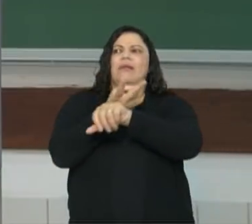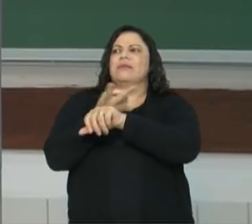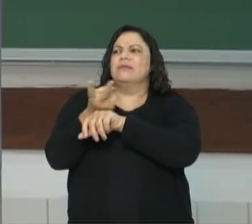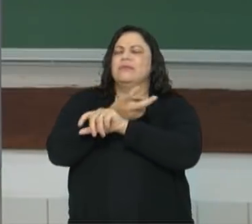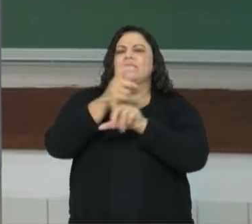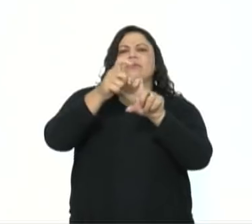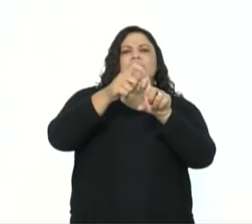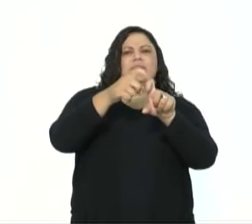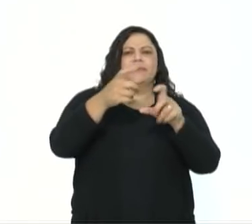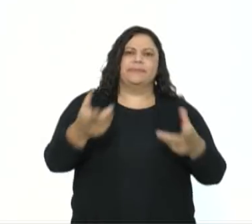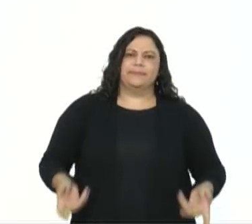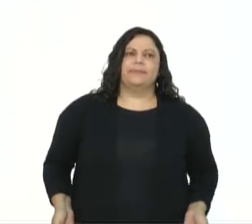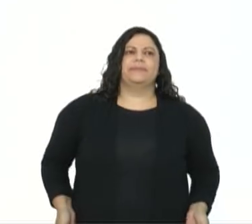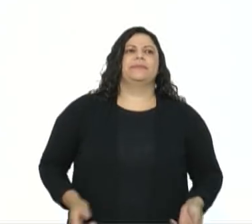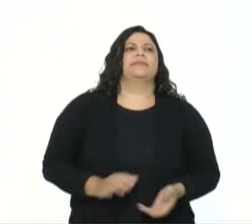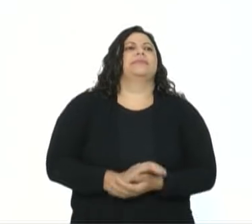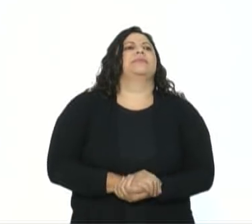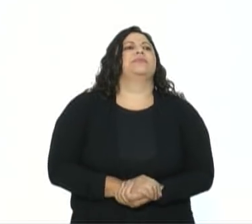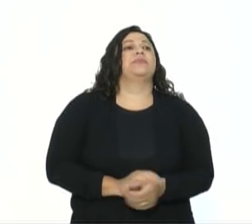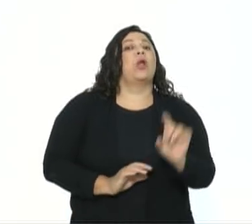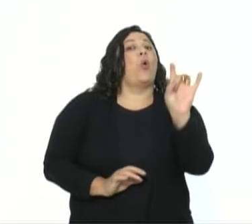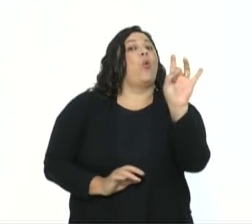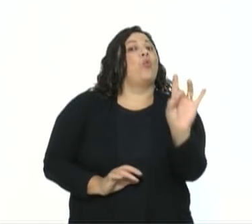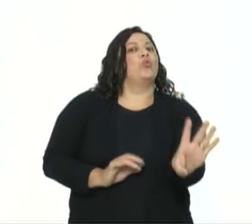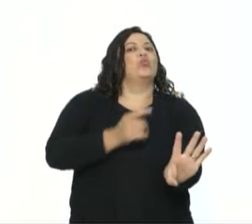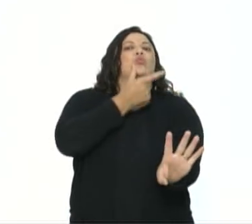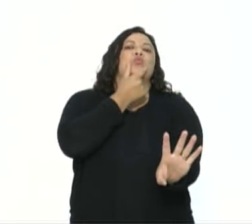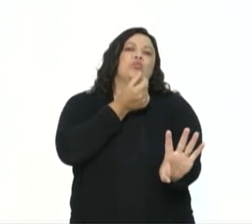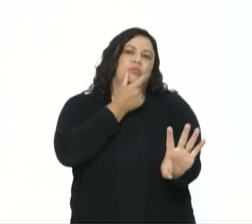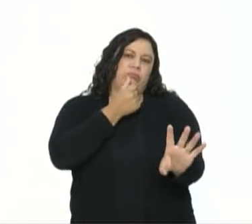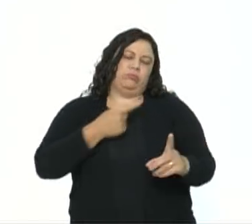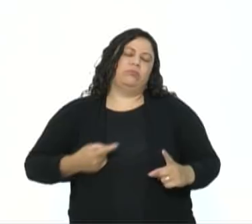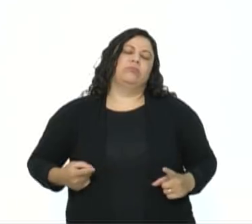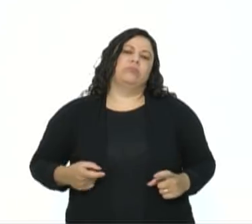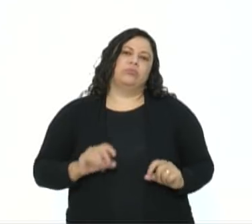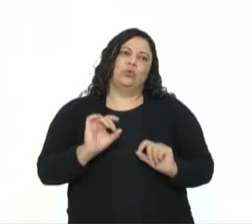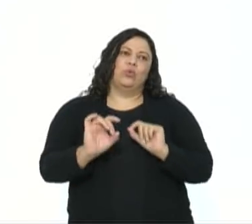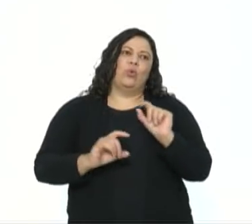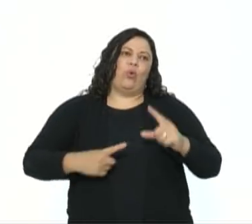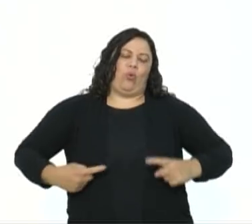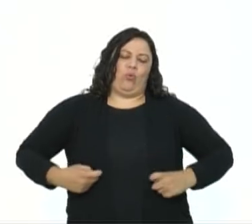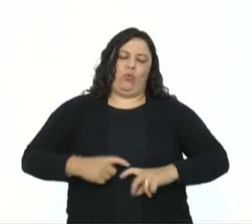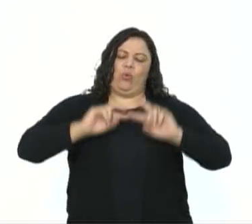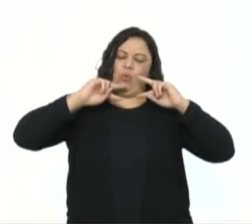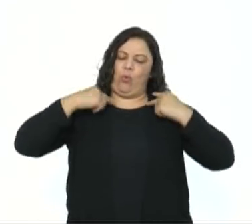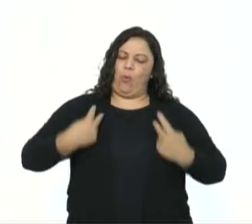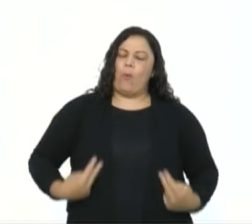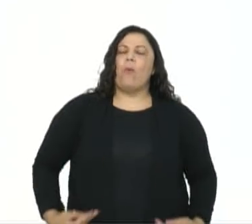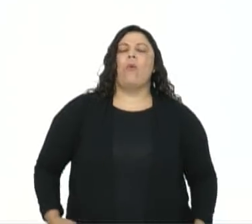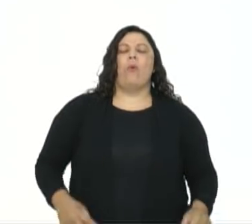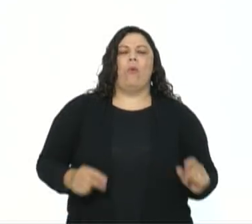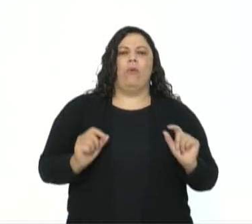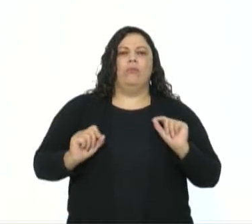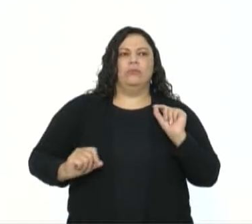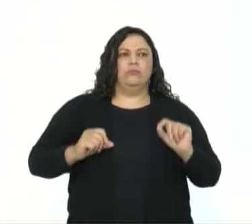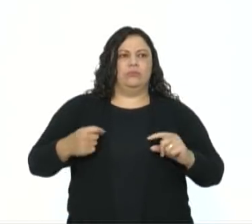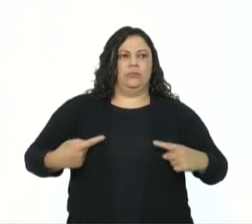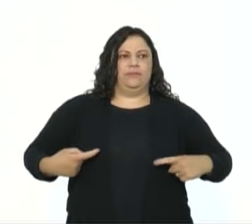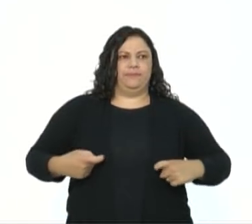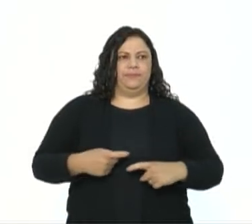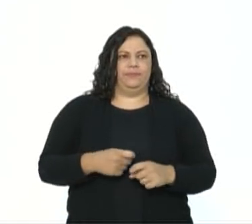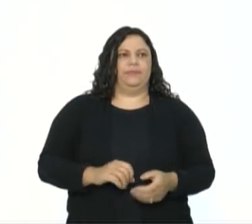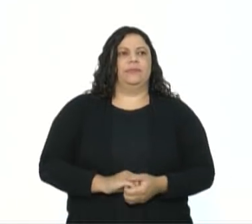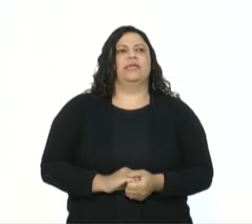Continuando. Hospedeiros, somente o homem, o ciclo se dá somente com o ser humano como hospedeiro. E a prevenção, saneamento